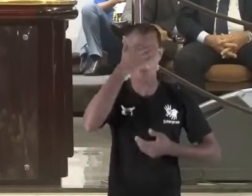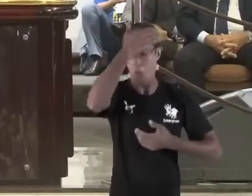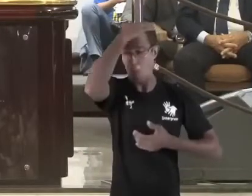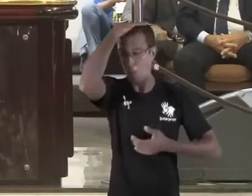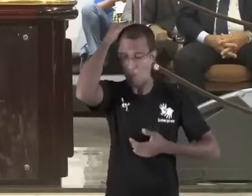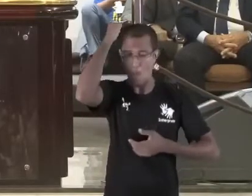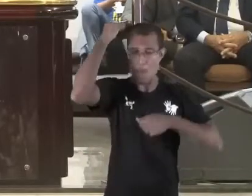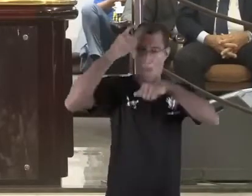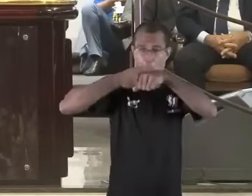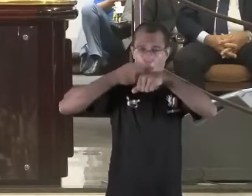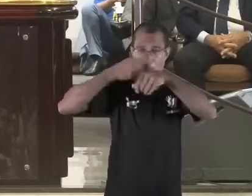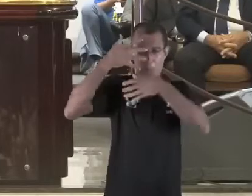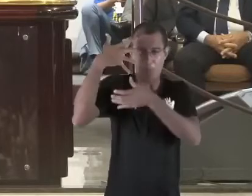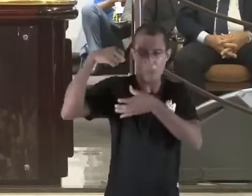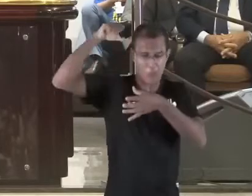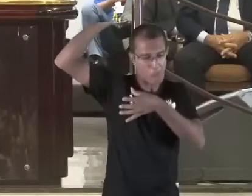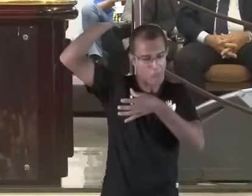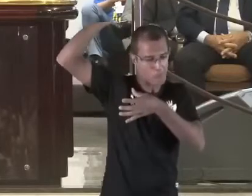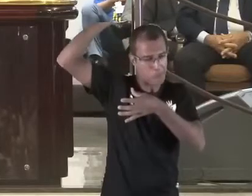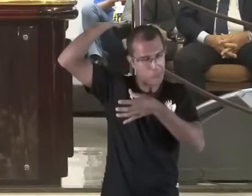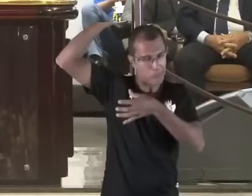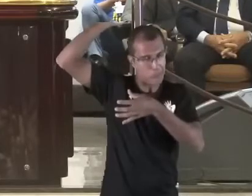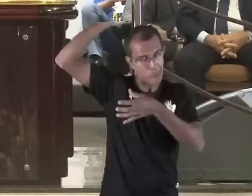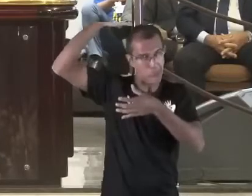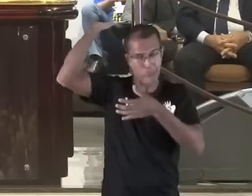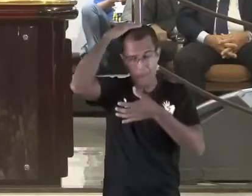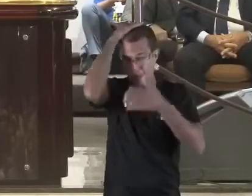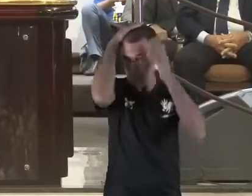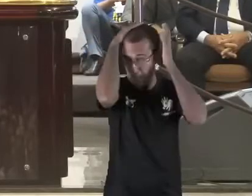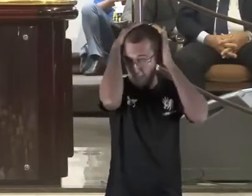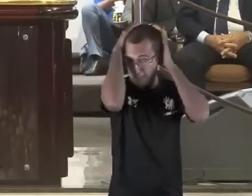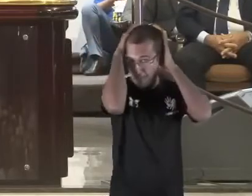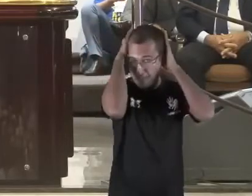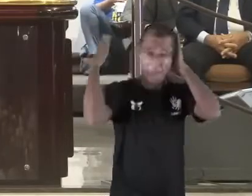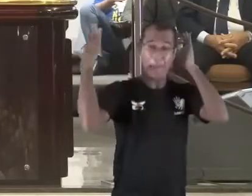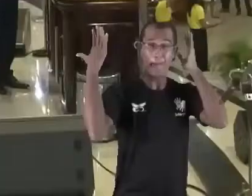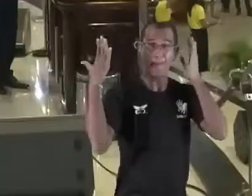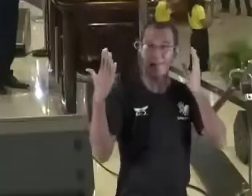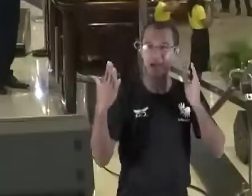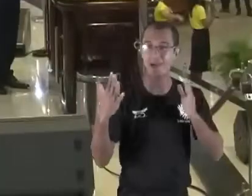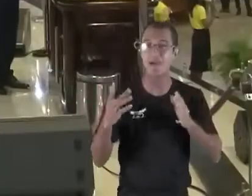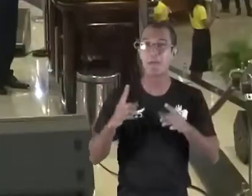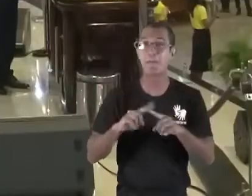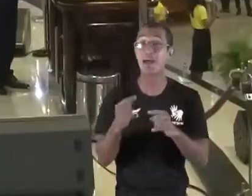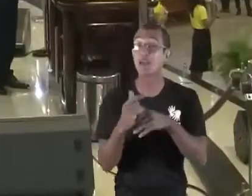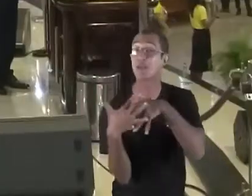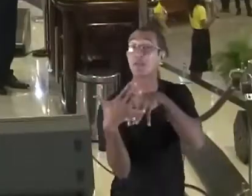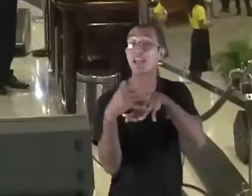tu coloca. O que tem que brilhar são os teus pés.